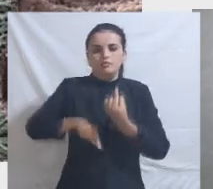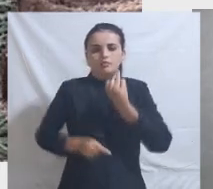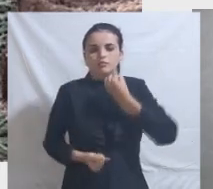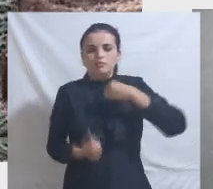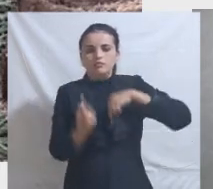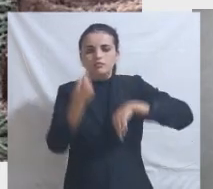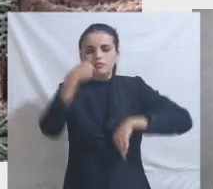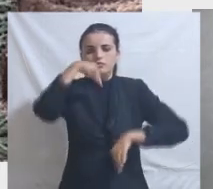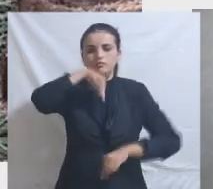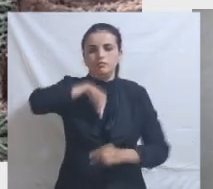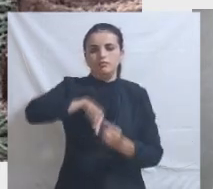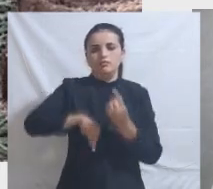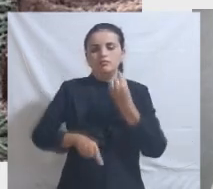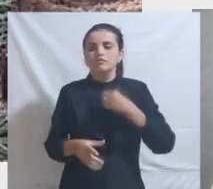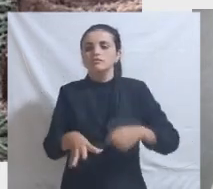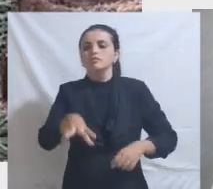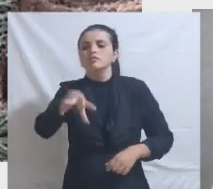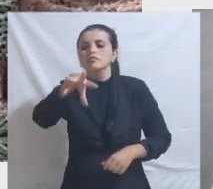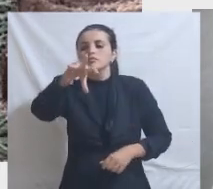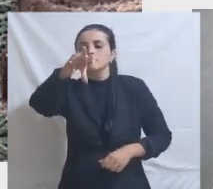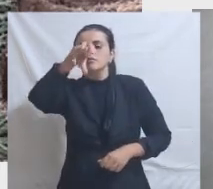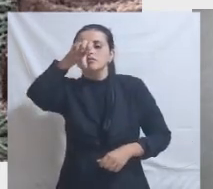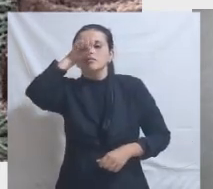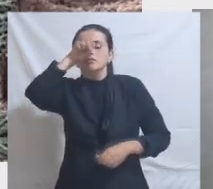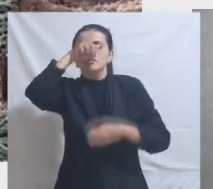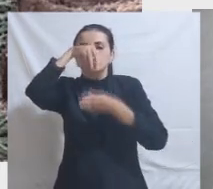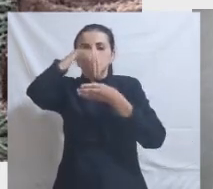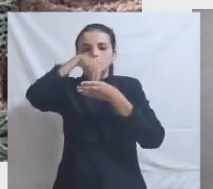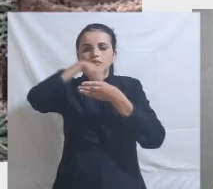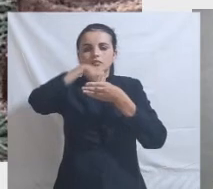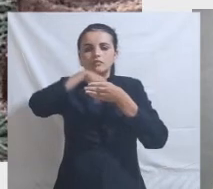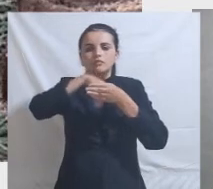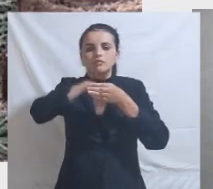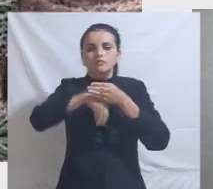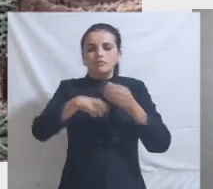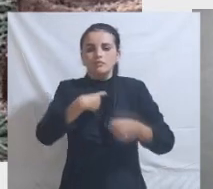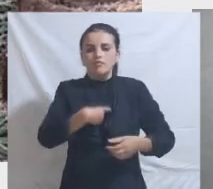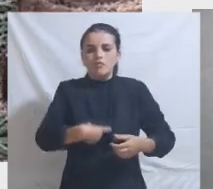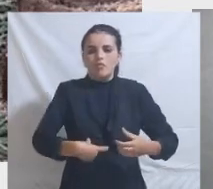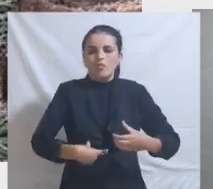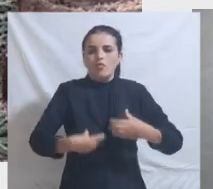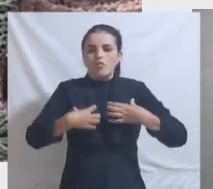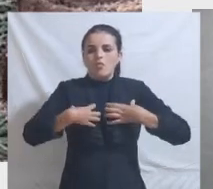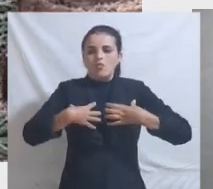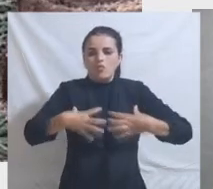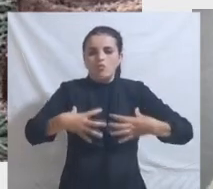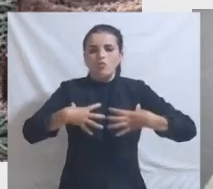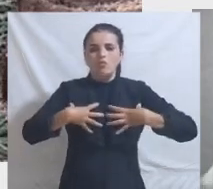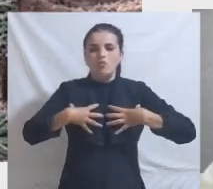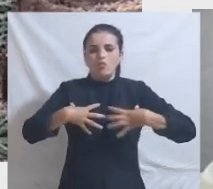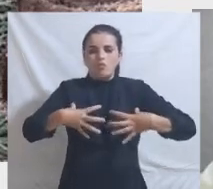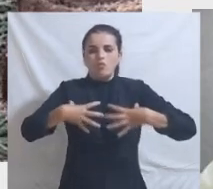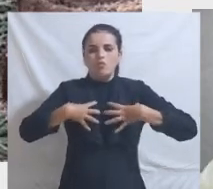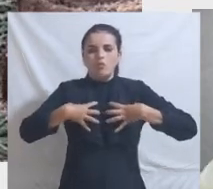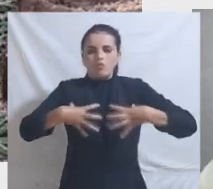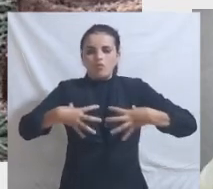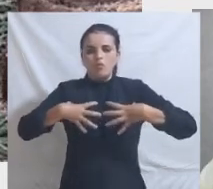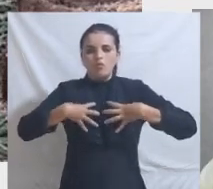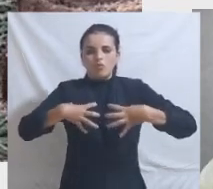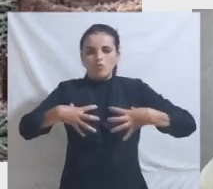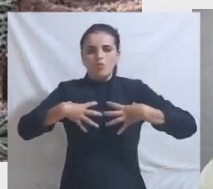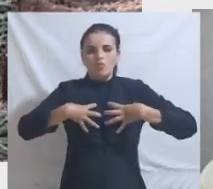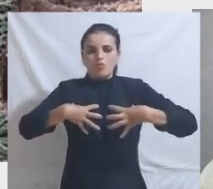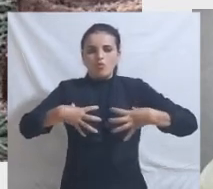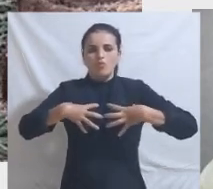A gente começa a filtrar lá no nariz, só que esse espaço ele consegue tirar algumas impurezas. Então, esse